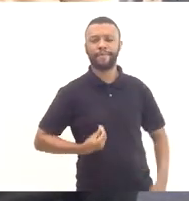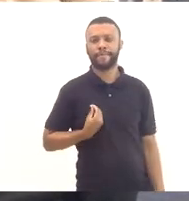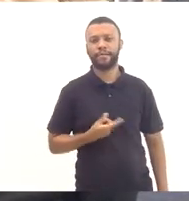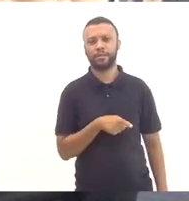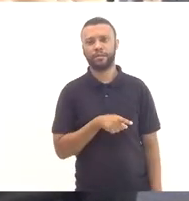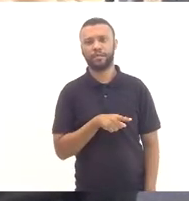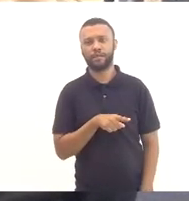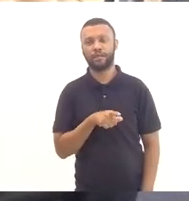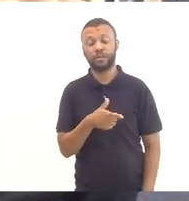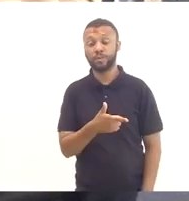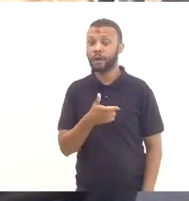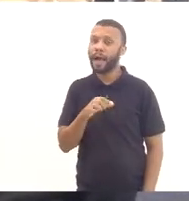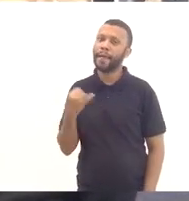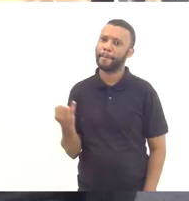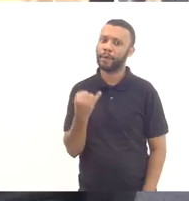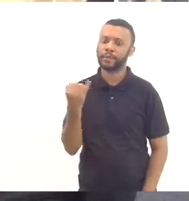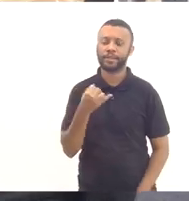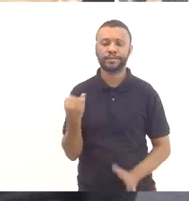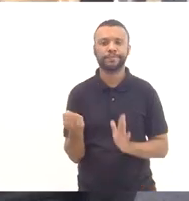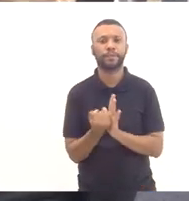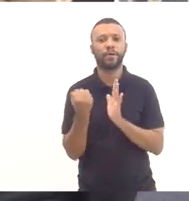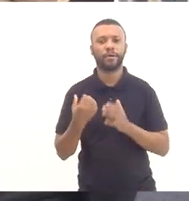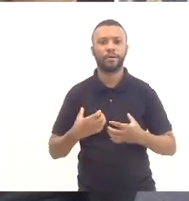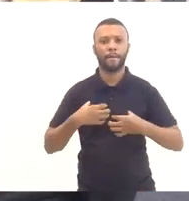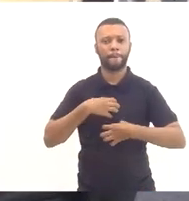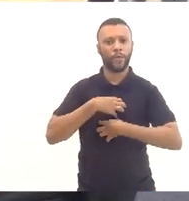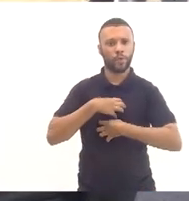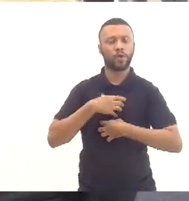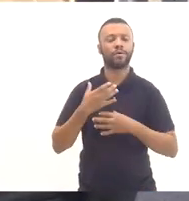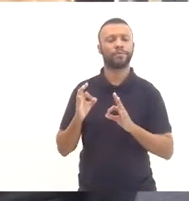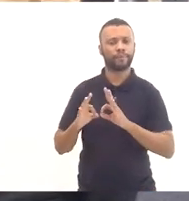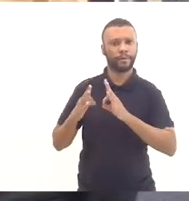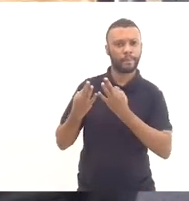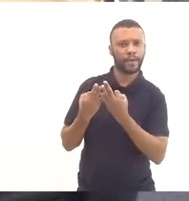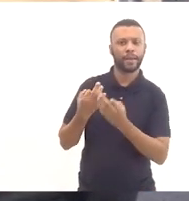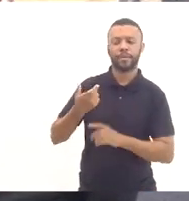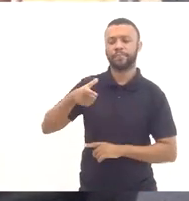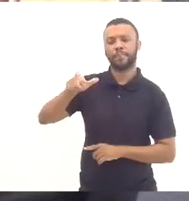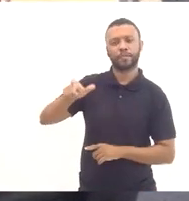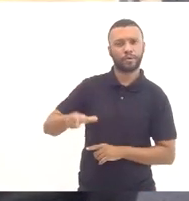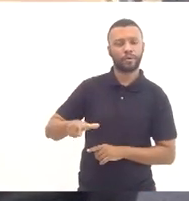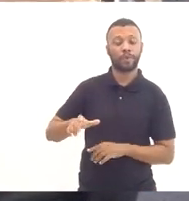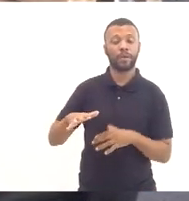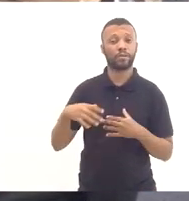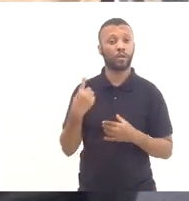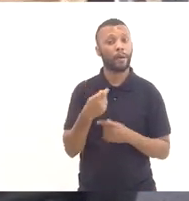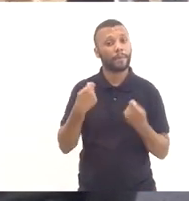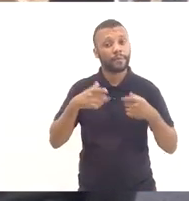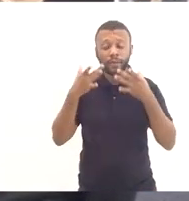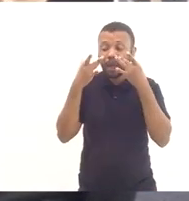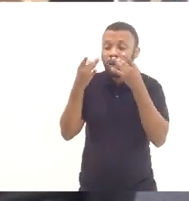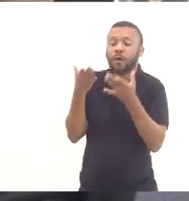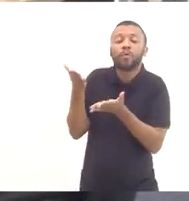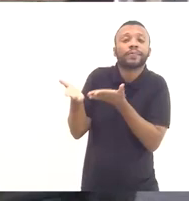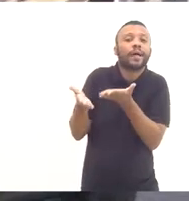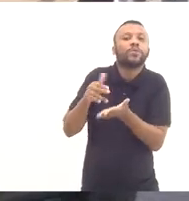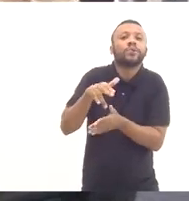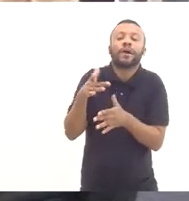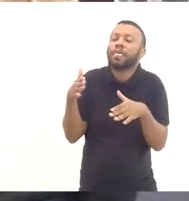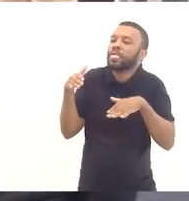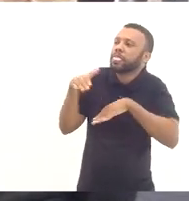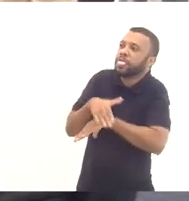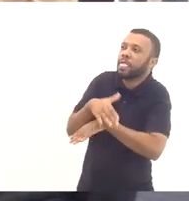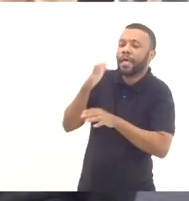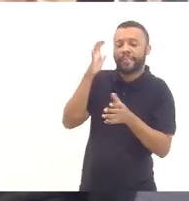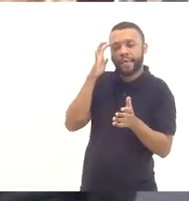diferença na vida de alguém na vida de uma pessoa na vida de uma família então nós temos que ter cuidado e não nos curvar nunca a